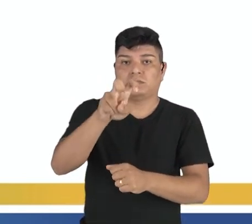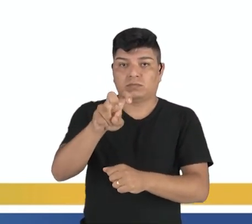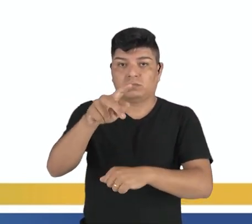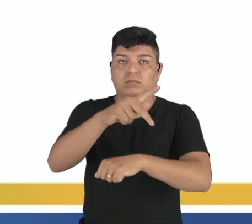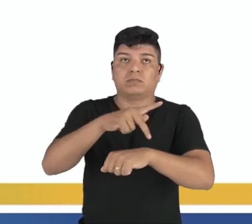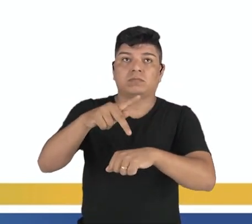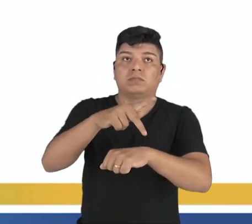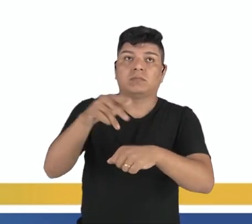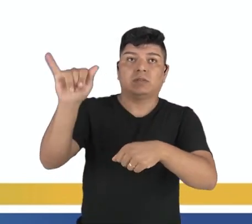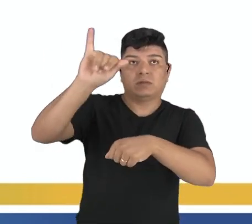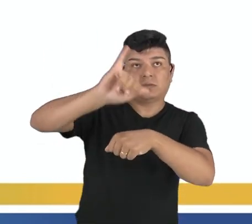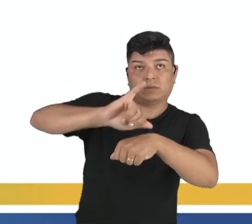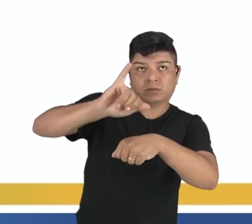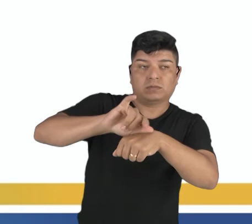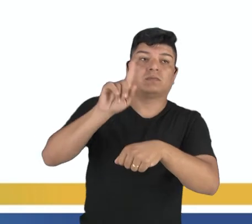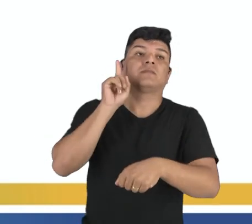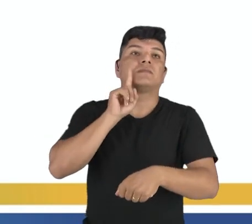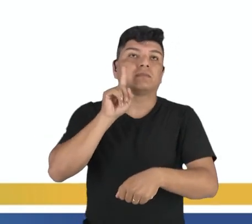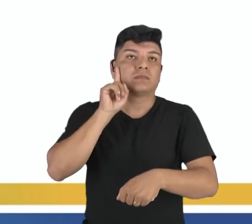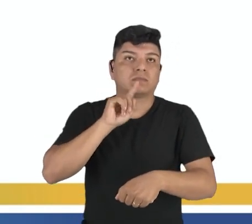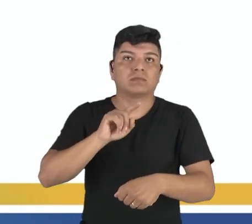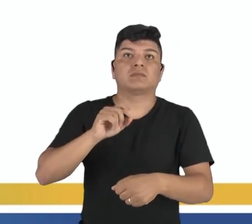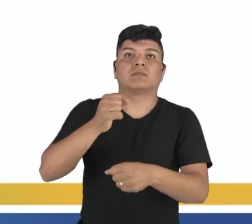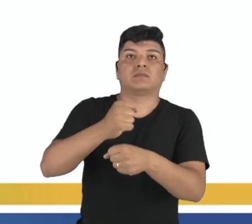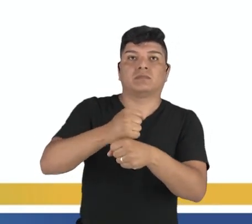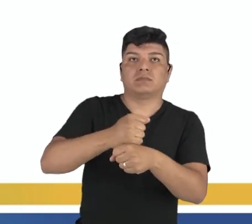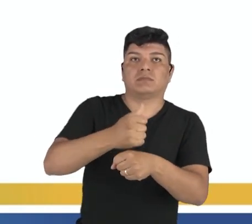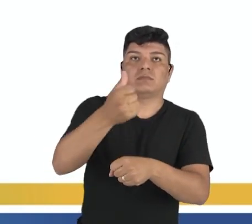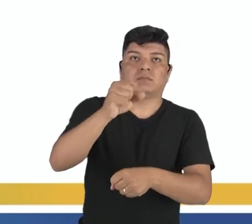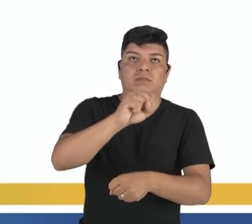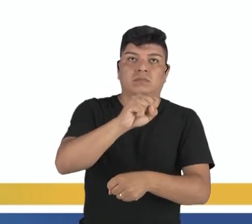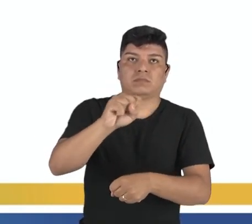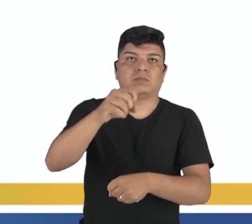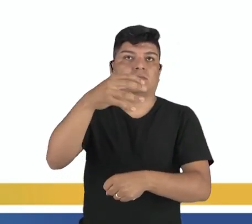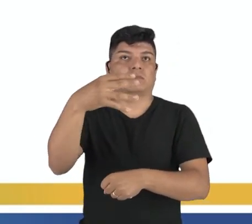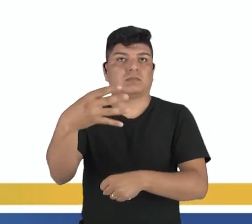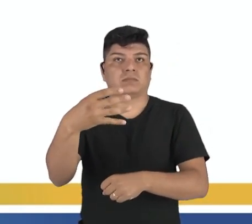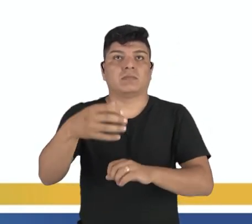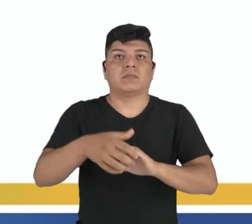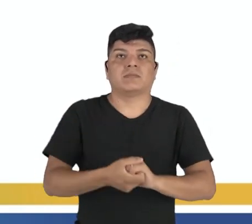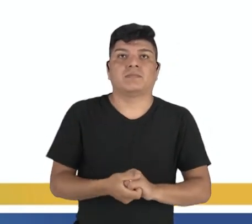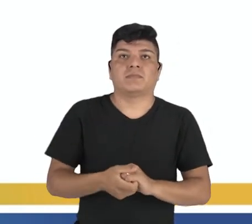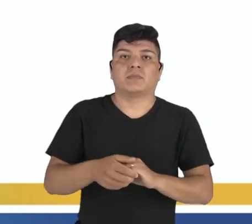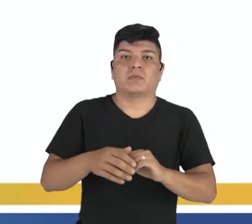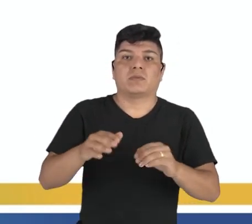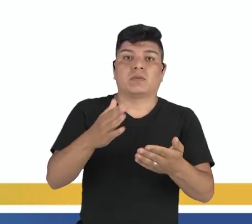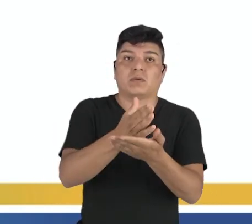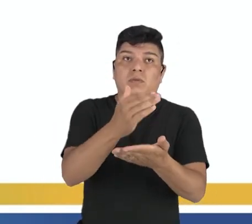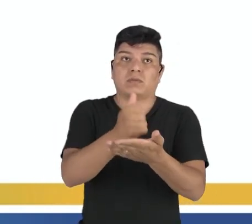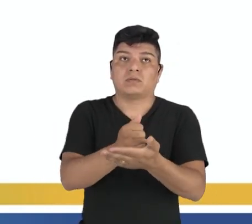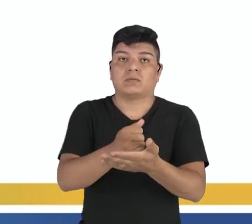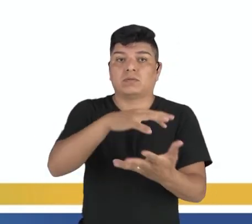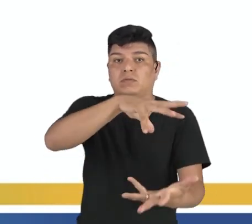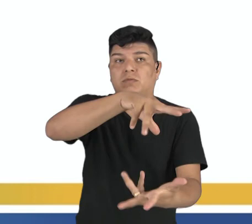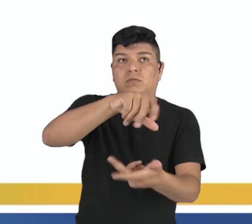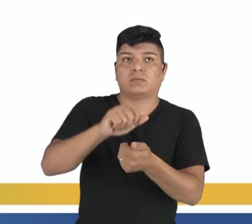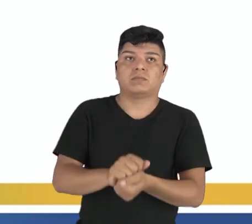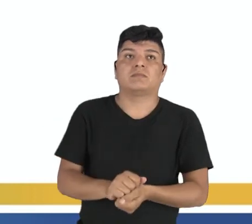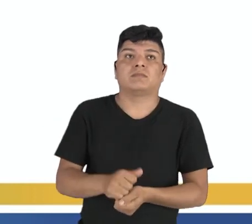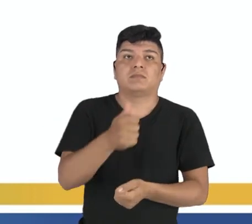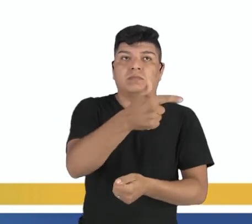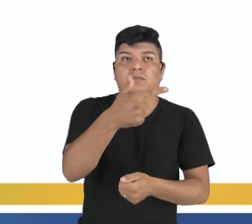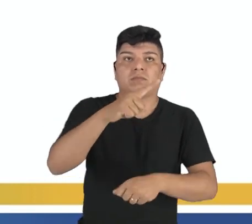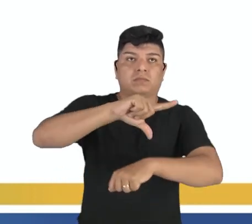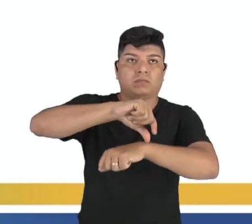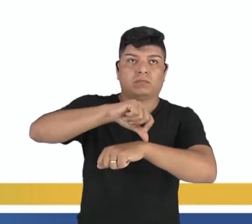em Washington, capital americana, em 1884. Nessa ocasião foi realizada uma divisão do mundo em letra A, 12